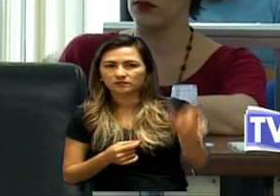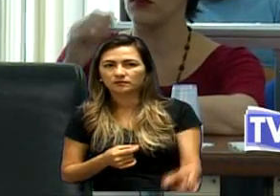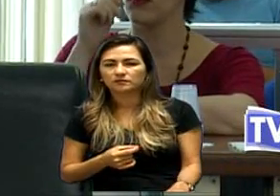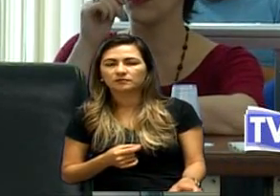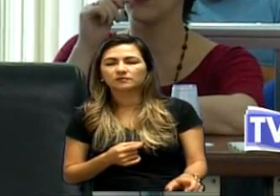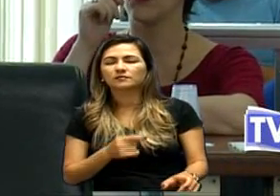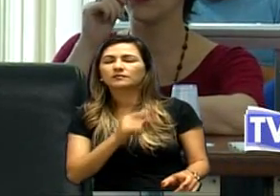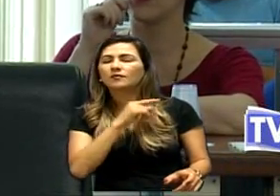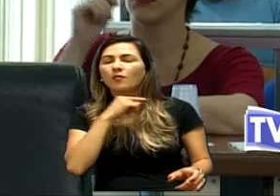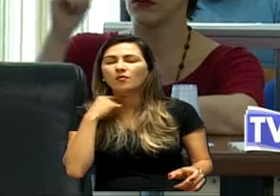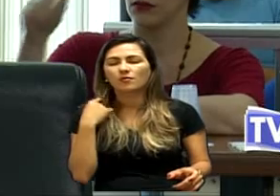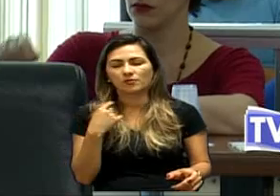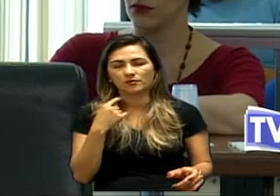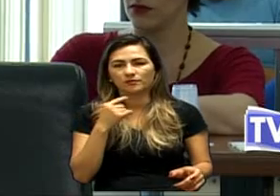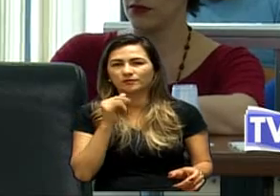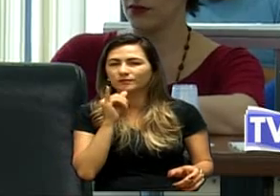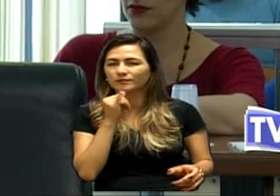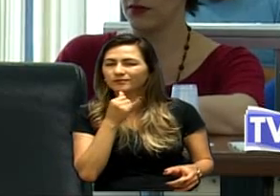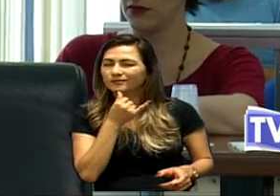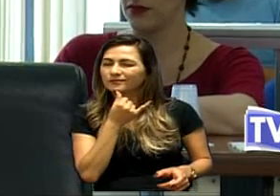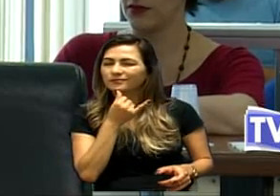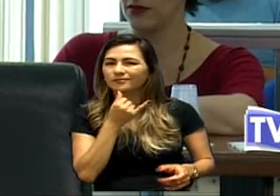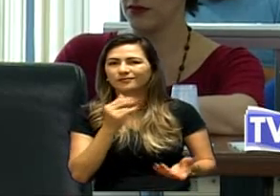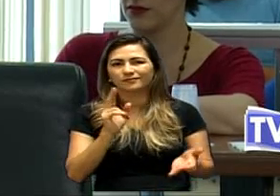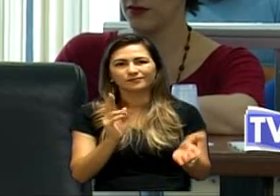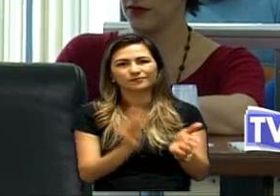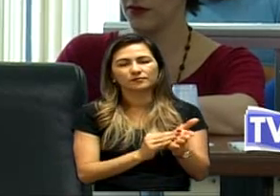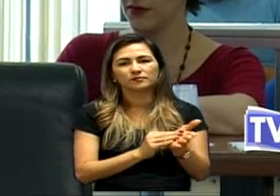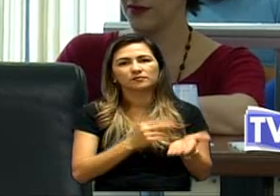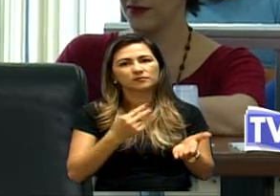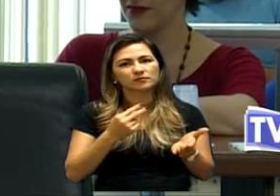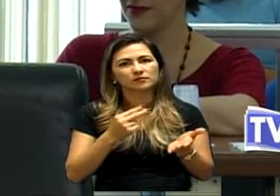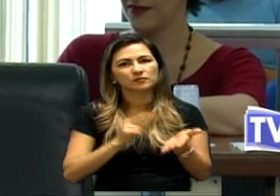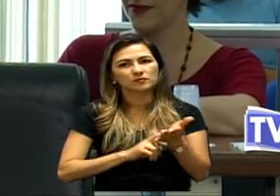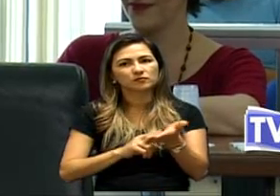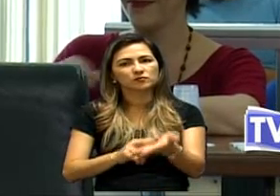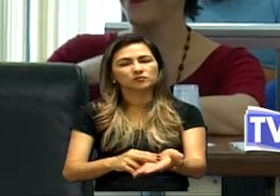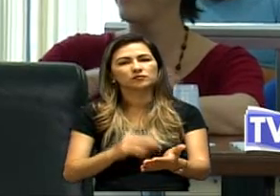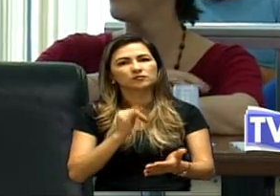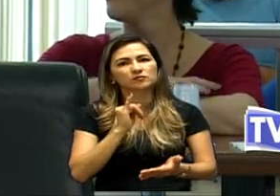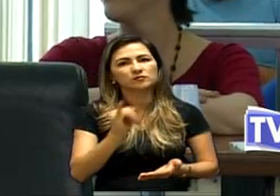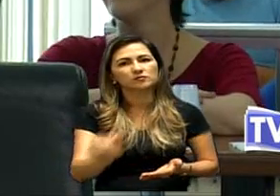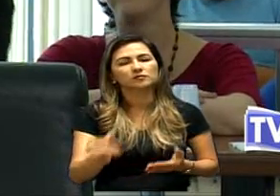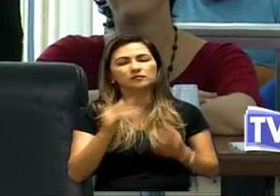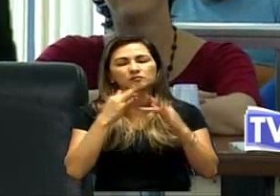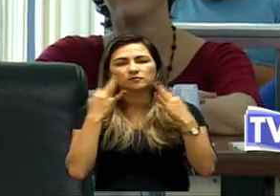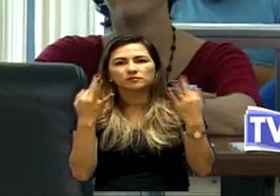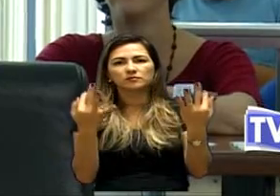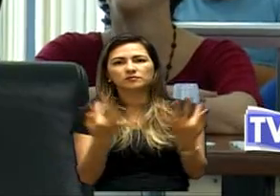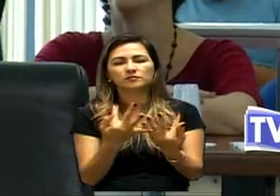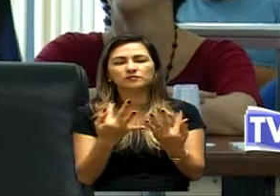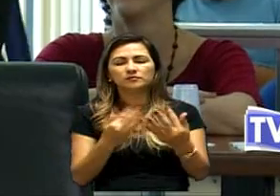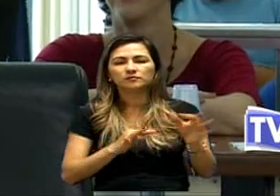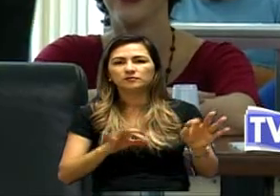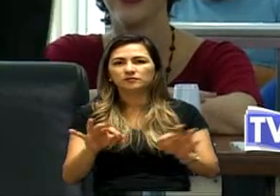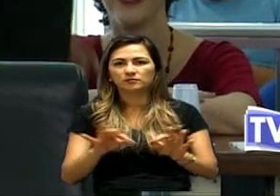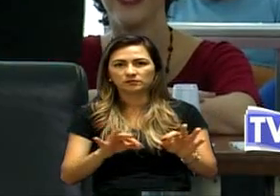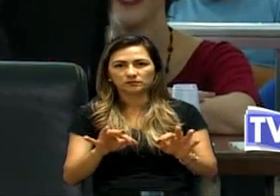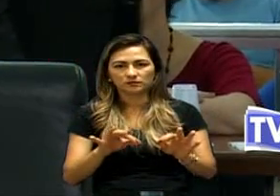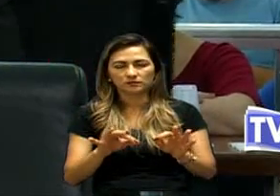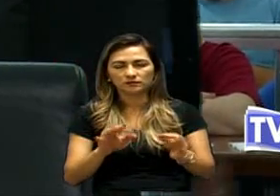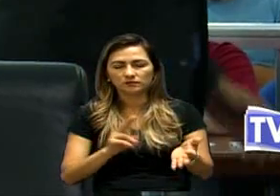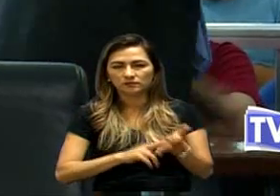pesar pelo falecimento do senhor Agilson Braz, ocorrido no dia 13 de outubro de 2018. Sendo deliberado pela Casa,